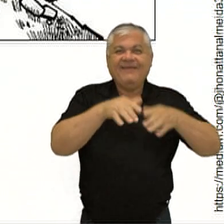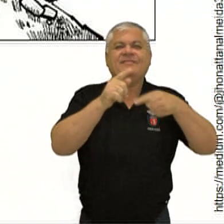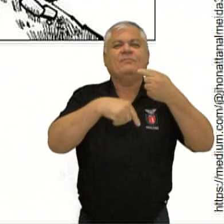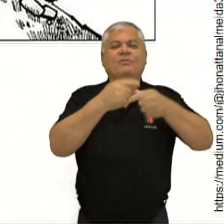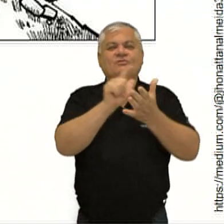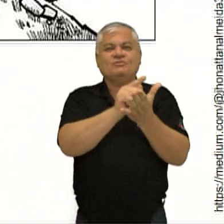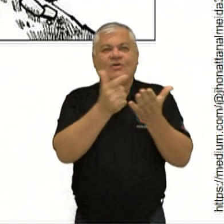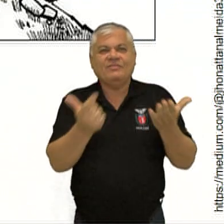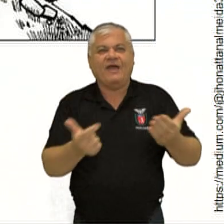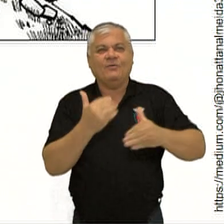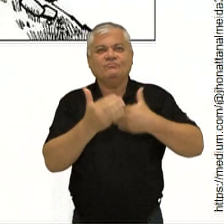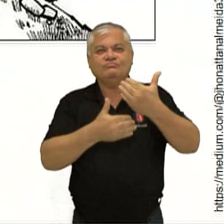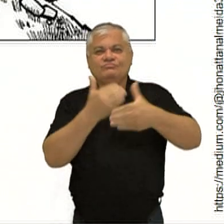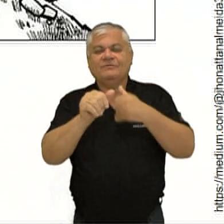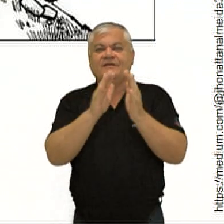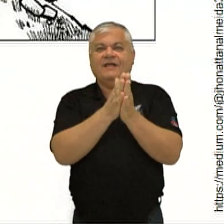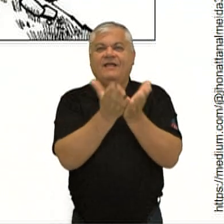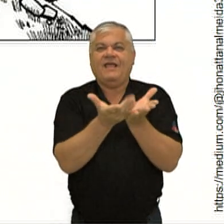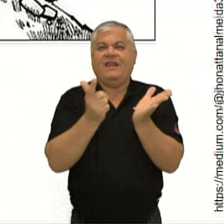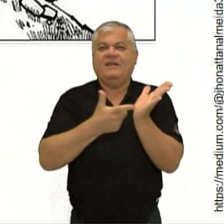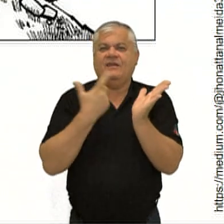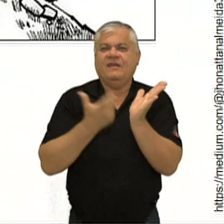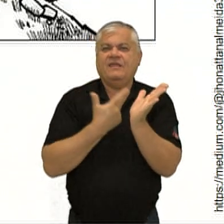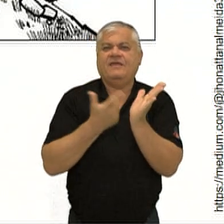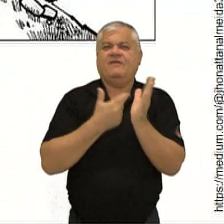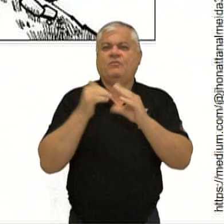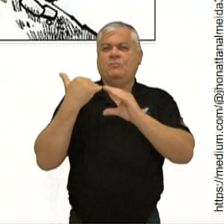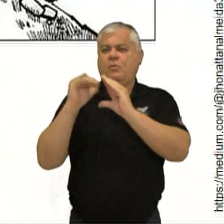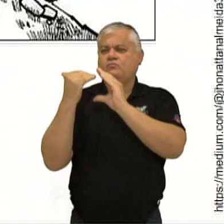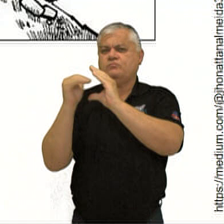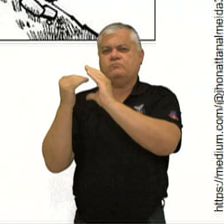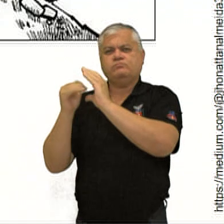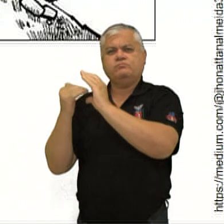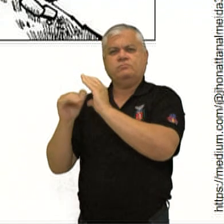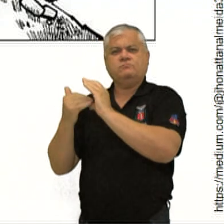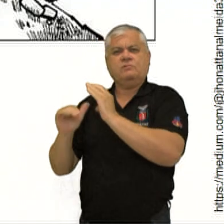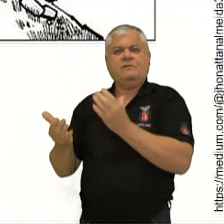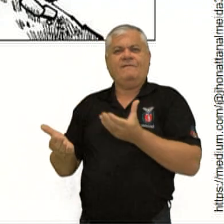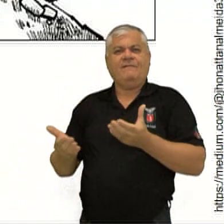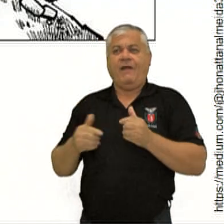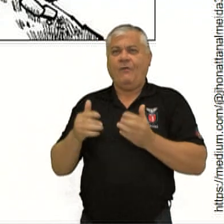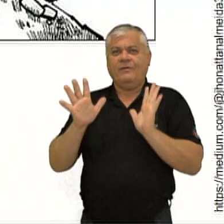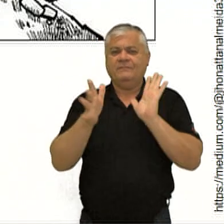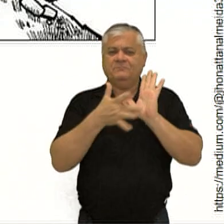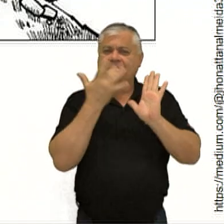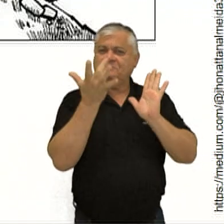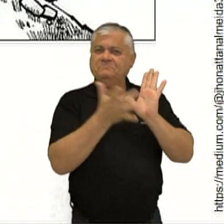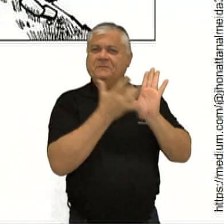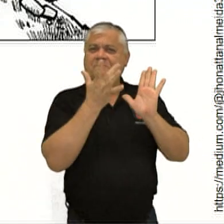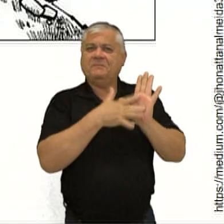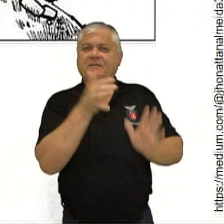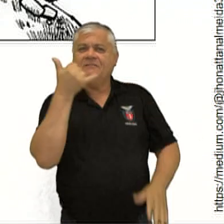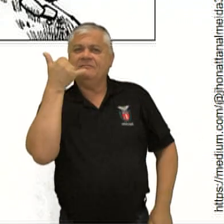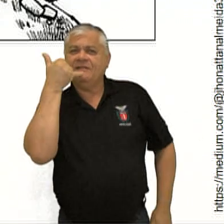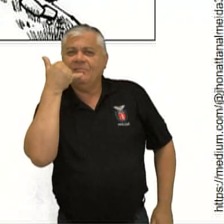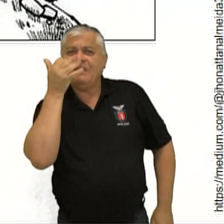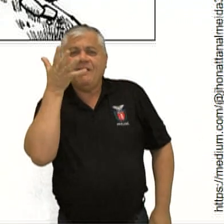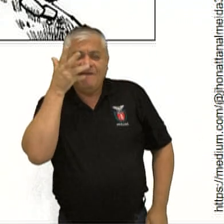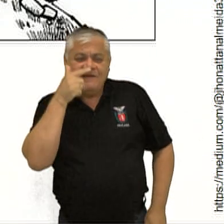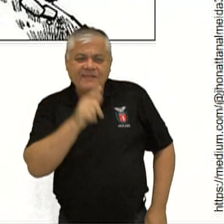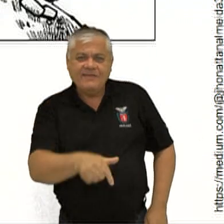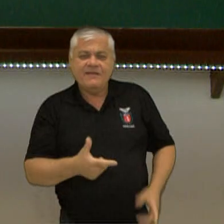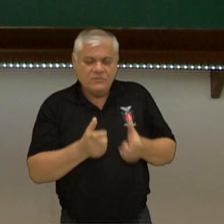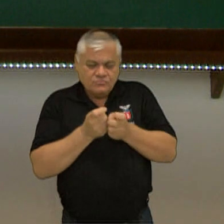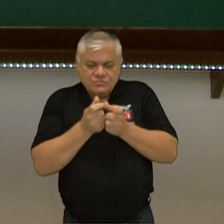já revolucionou, e-mail, até agora, tablet, celular na mão de crianças de tenra